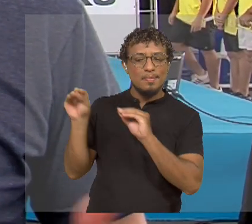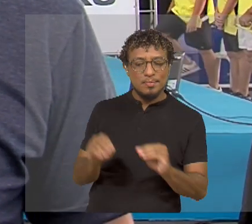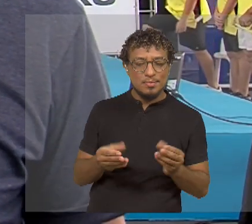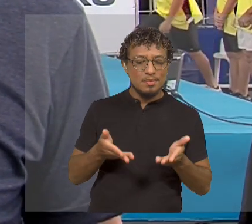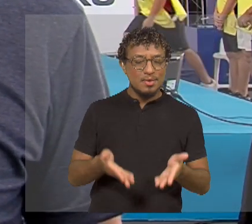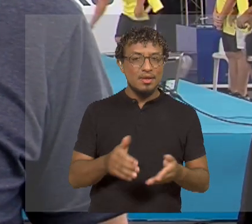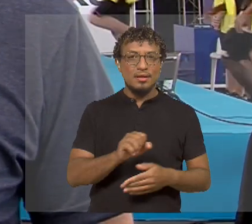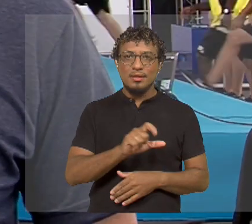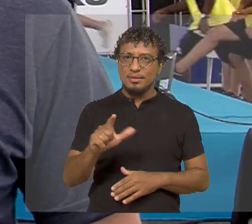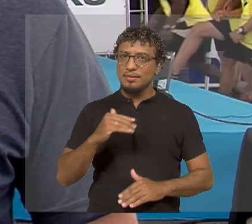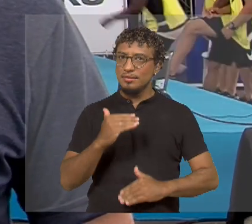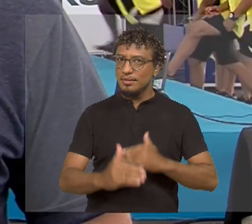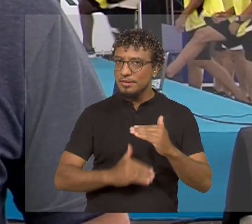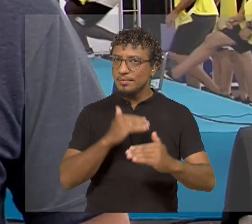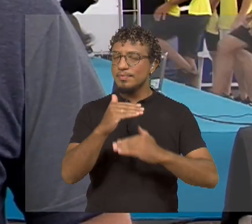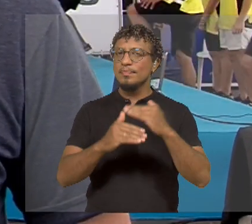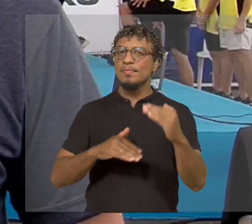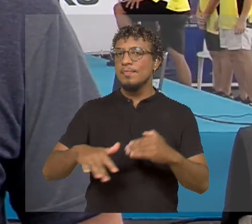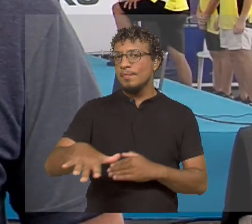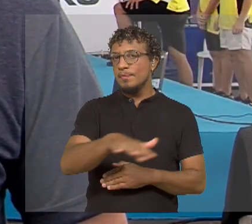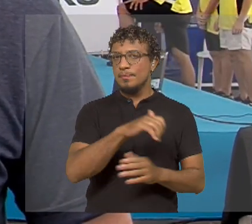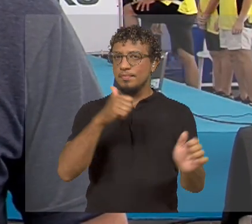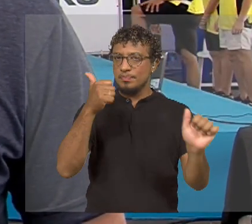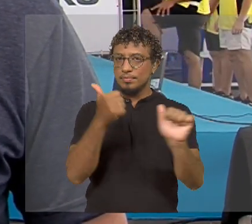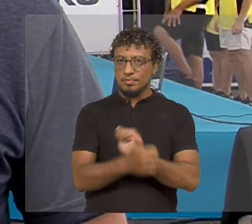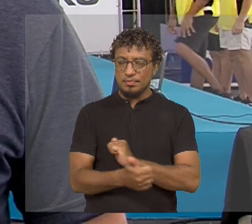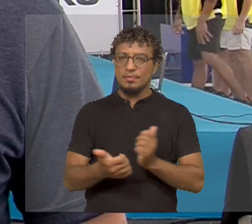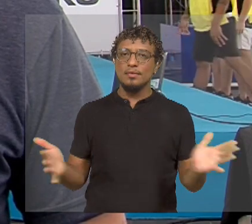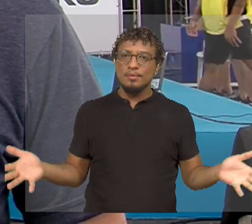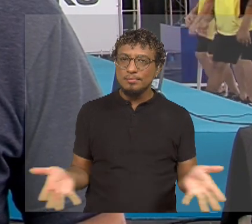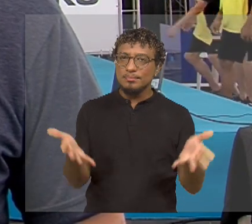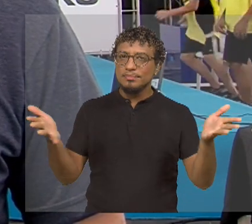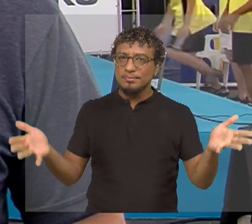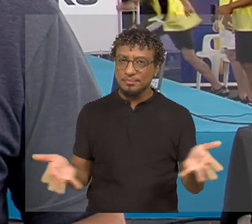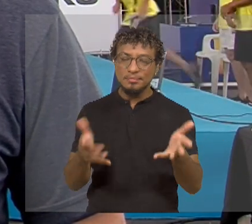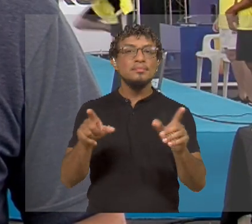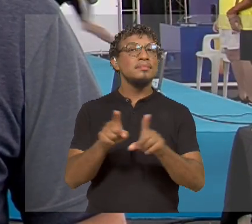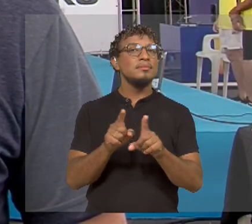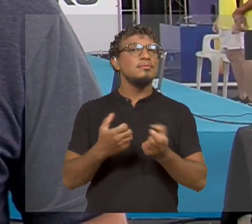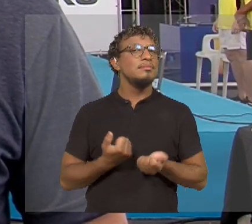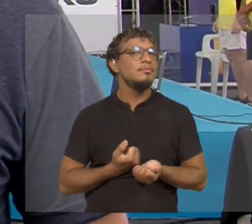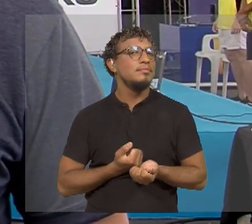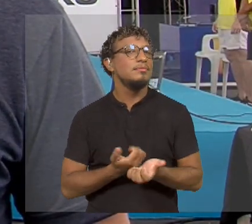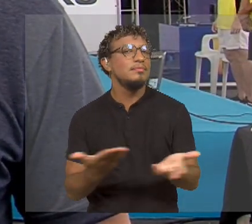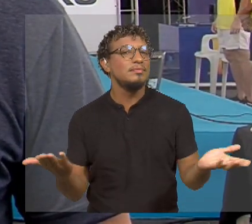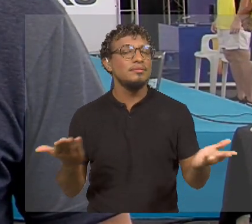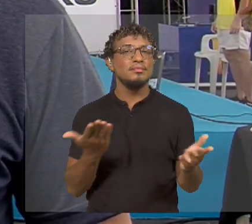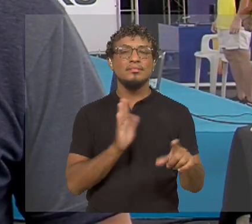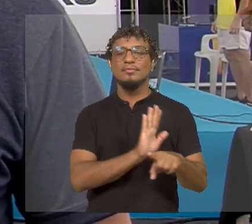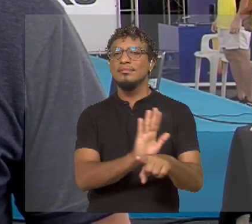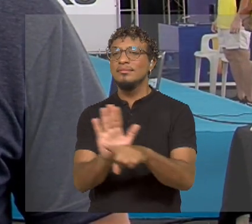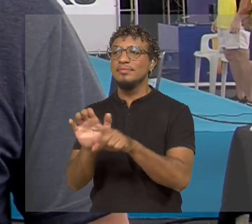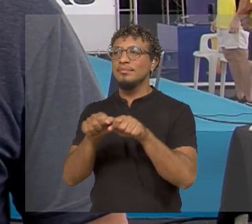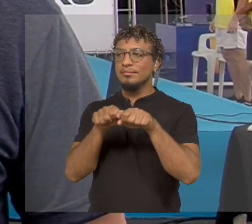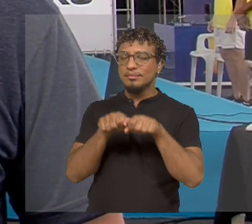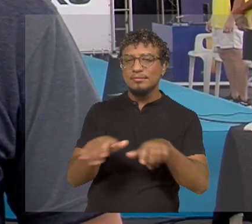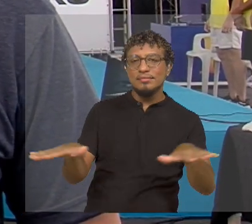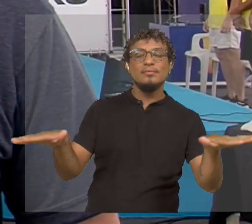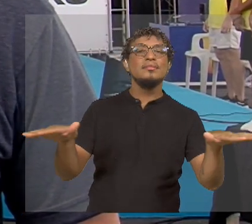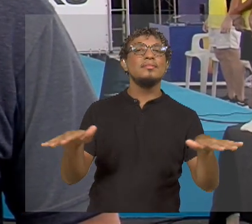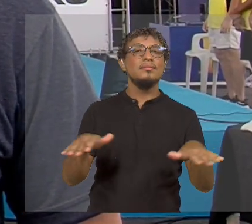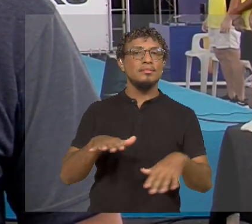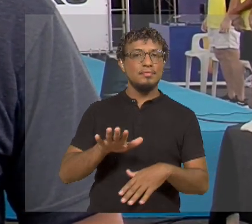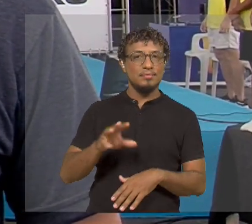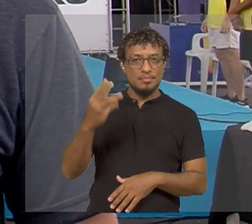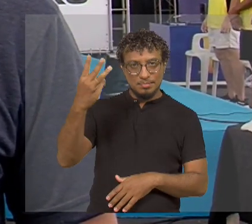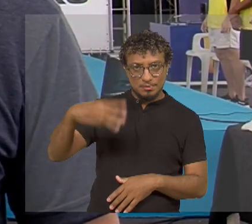desenvolvimento muito grande para o esporte local. Isso também ajuda a expandir essa modalidade aqui